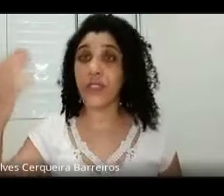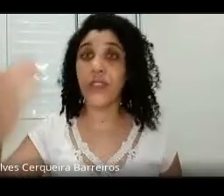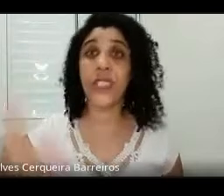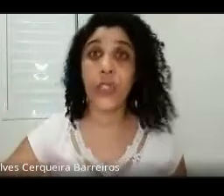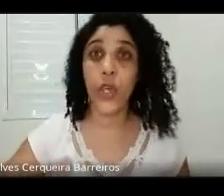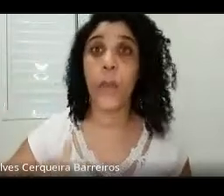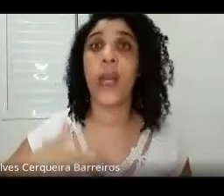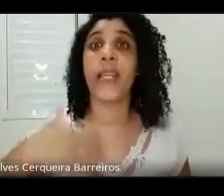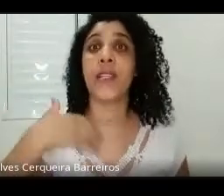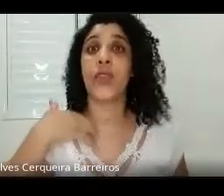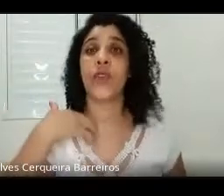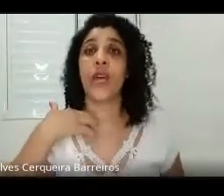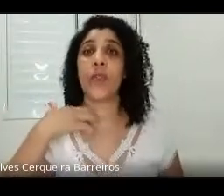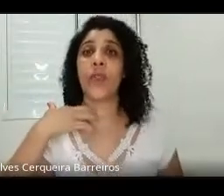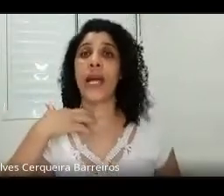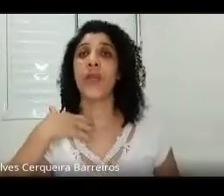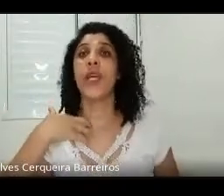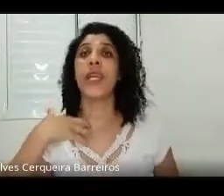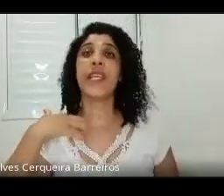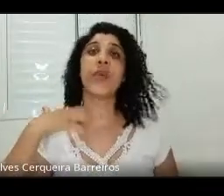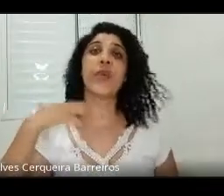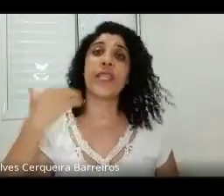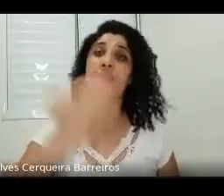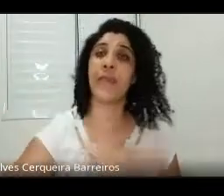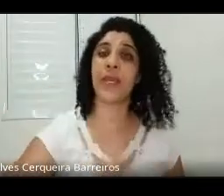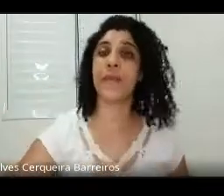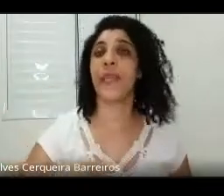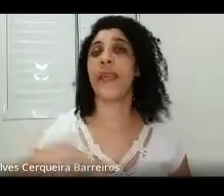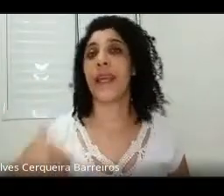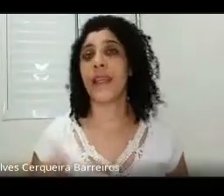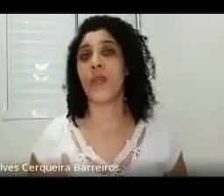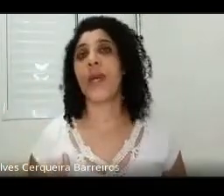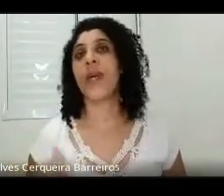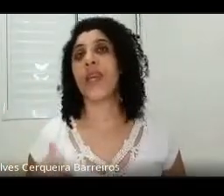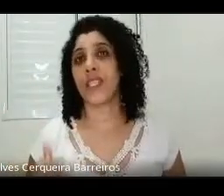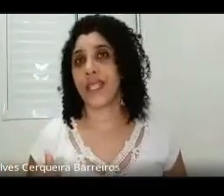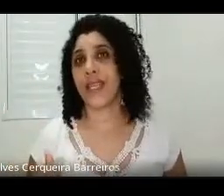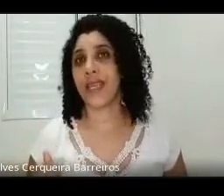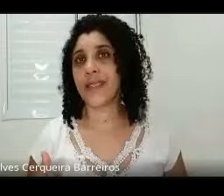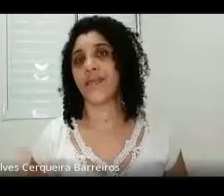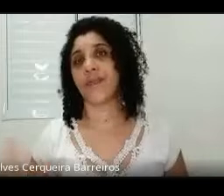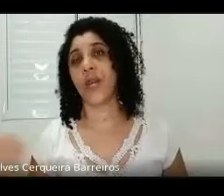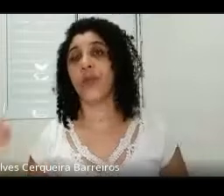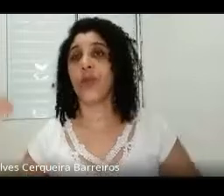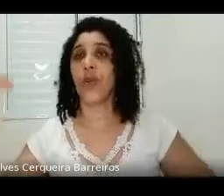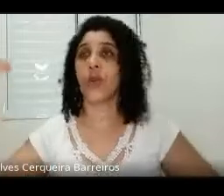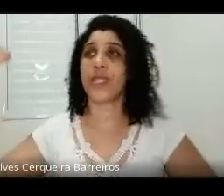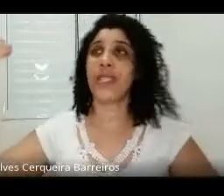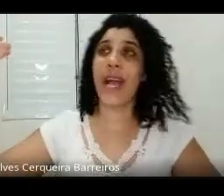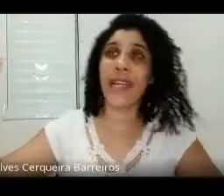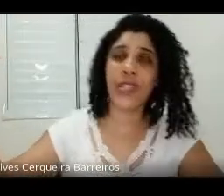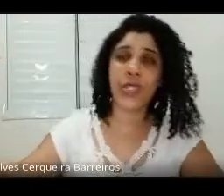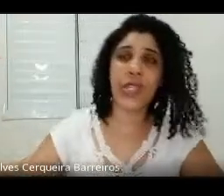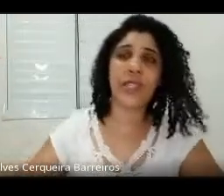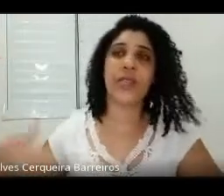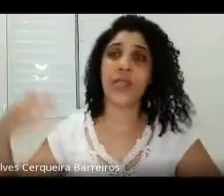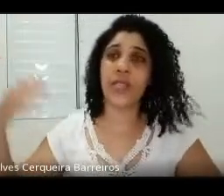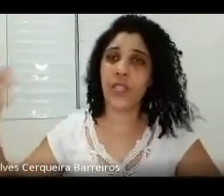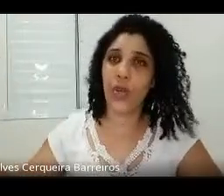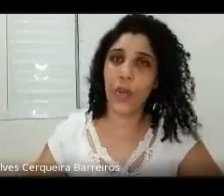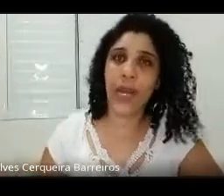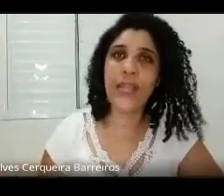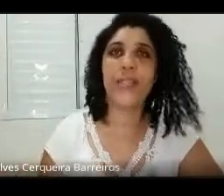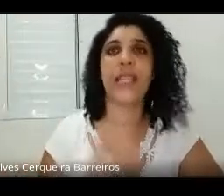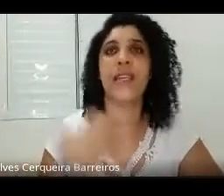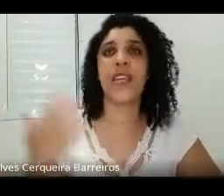palavras novas vão sendo incorporadas ao nosso vocabulário. Isso acontece também na língua de sinais. Então, sinais de outras línguas vão